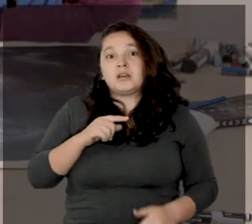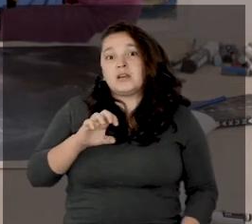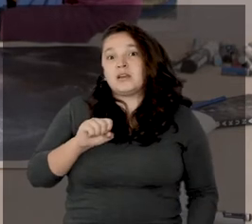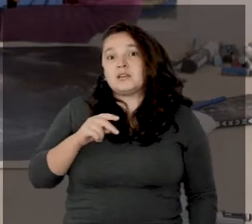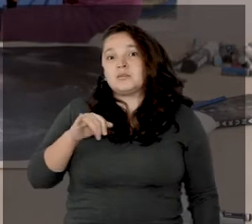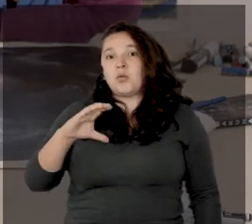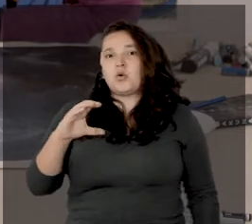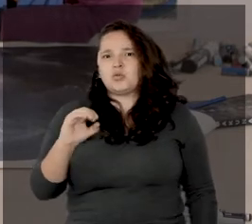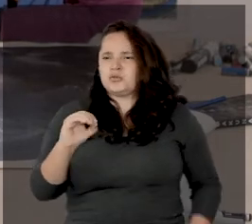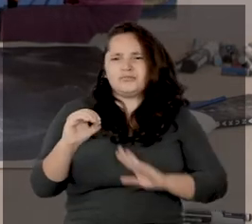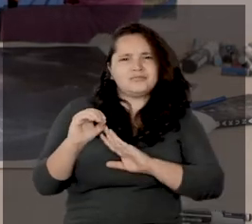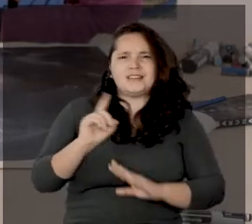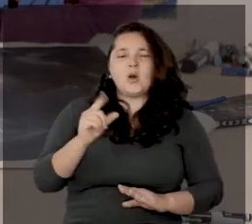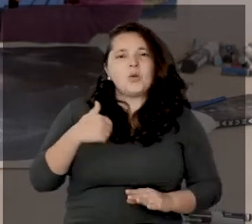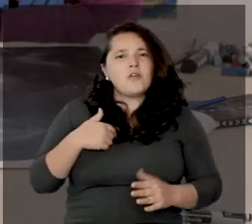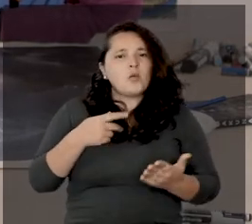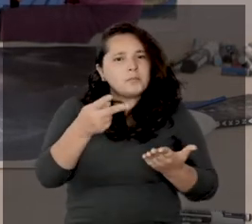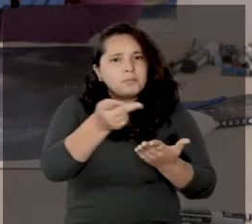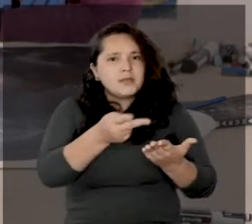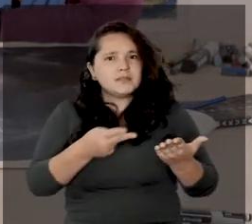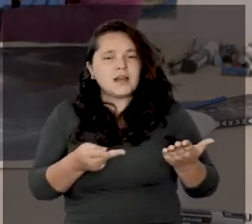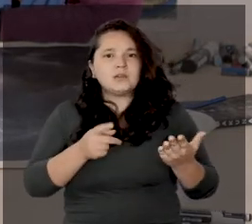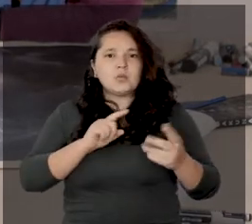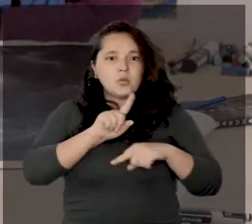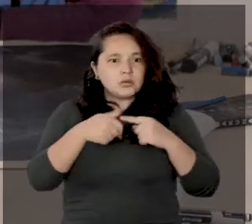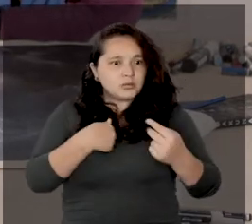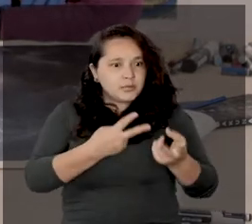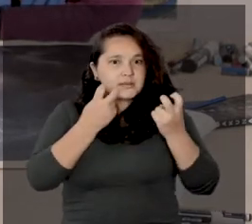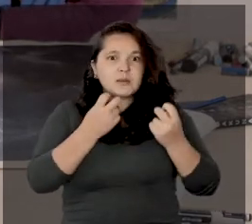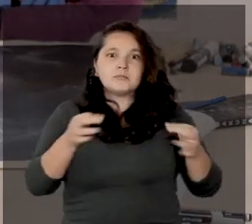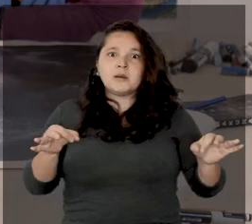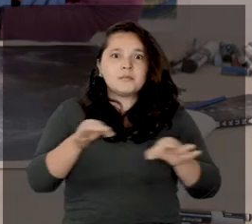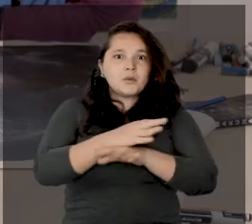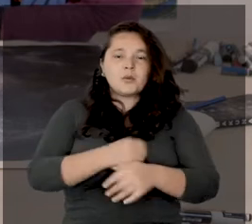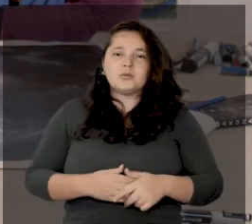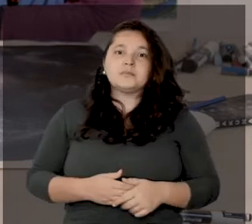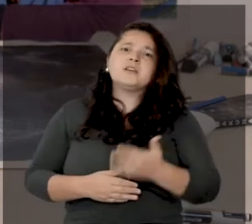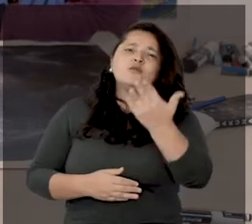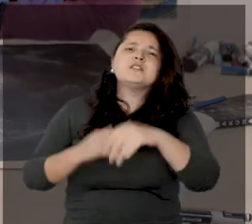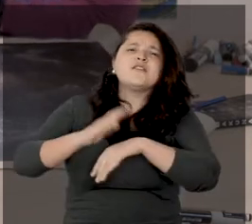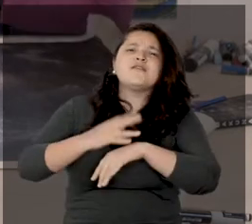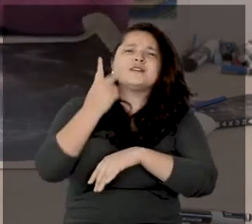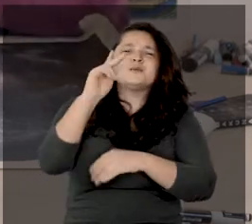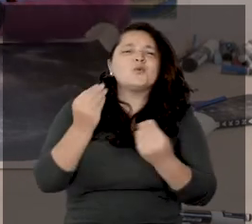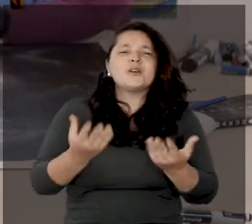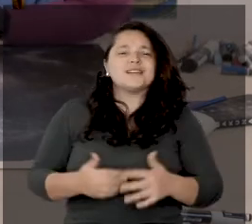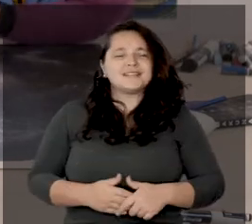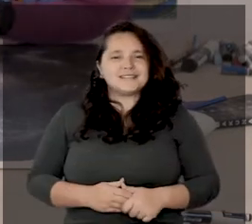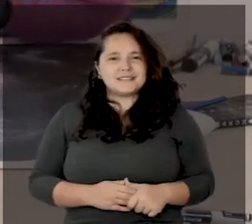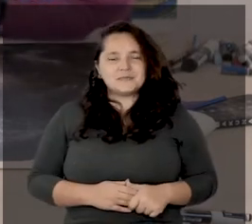pintando e a coisa vai saindo, se constituindo, e quando vê a obra está pronta, né? E você, o que, tem feito da vida?